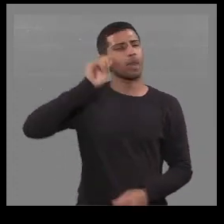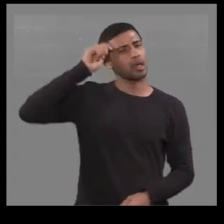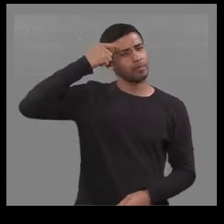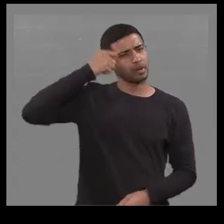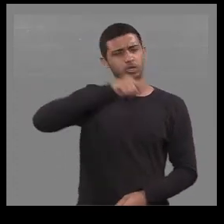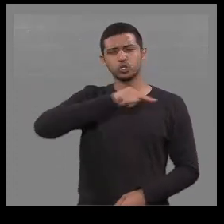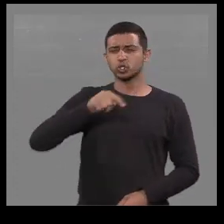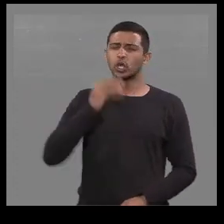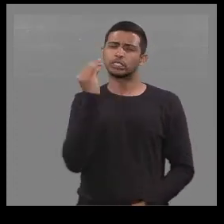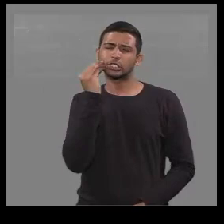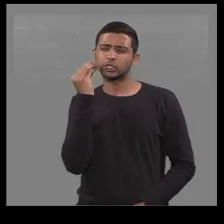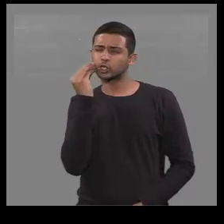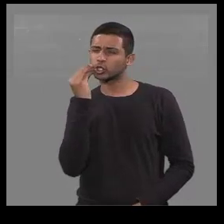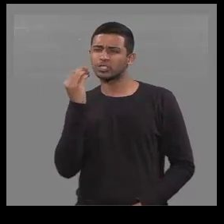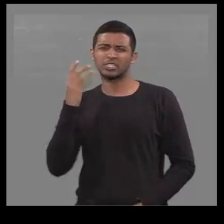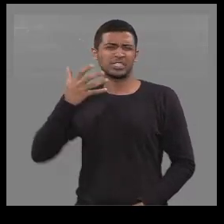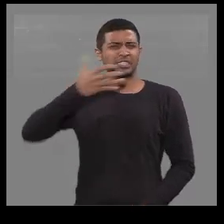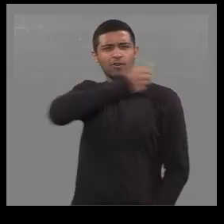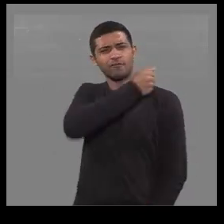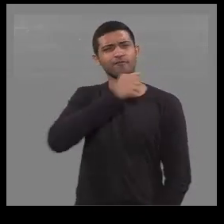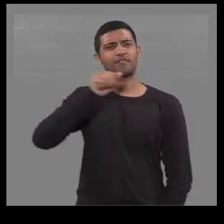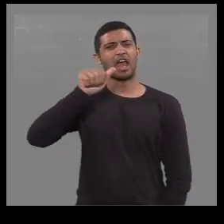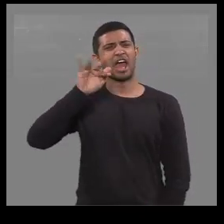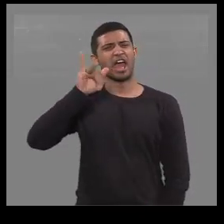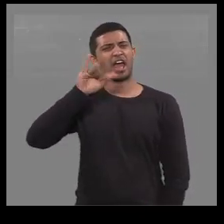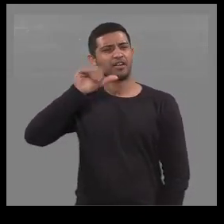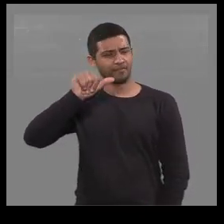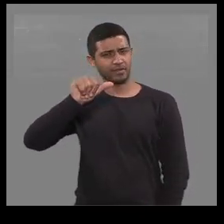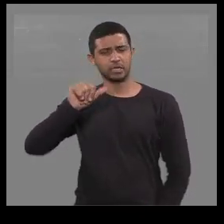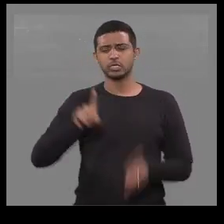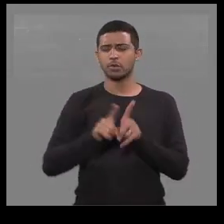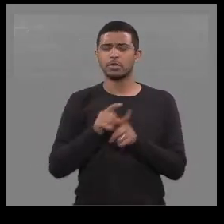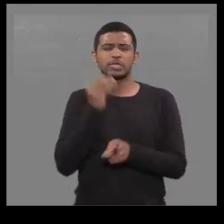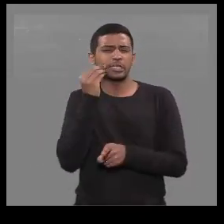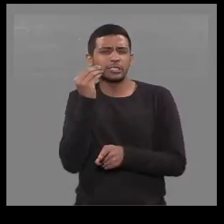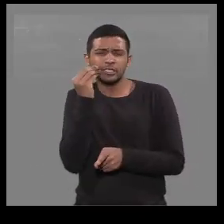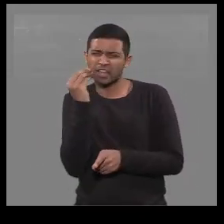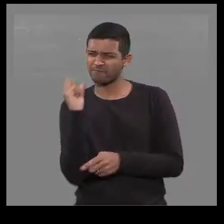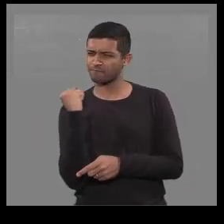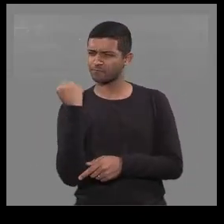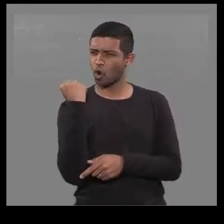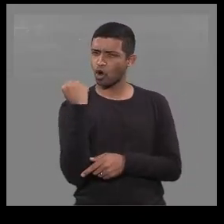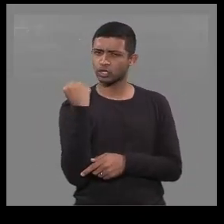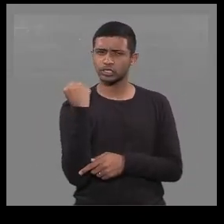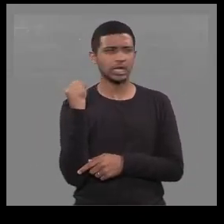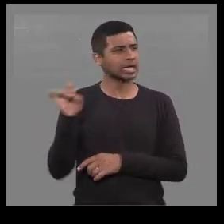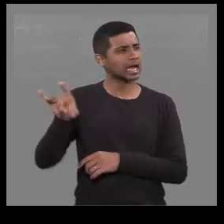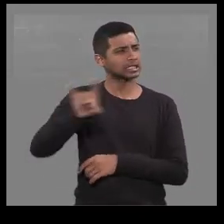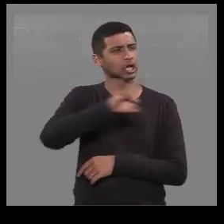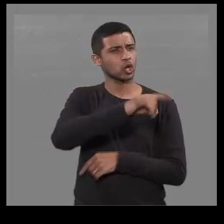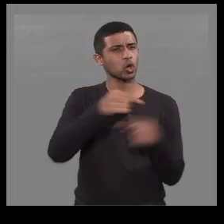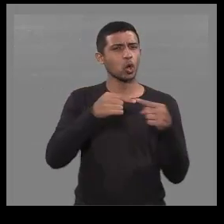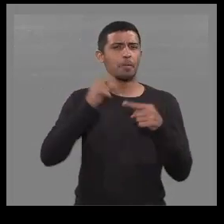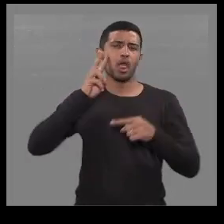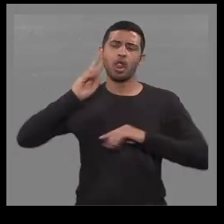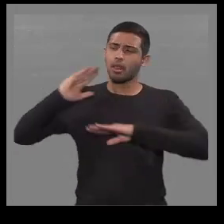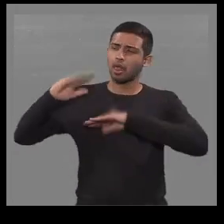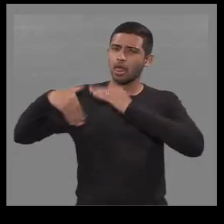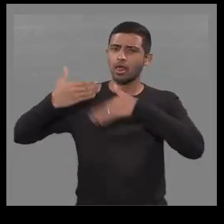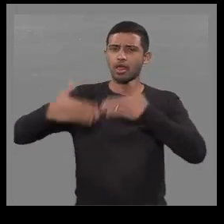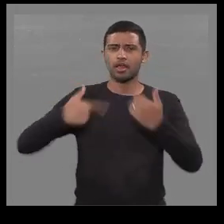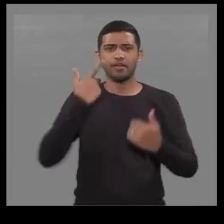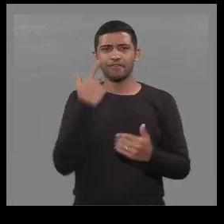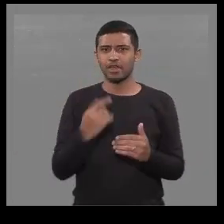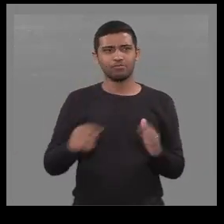pretas, né? Resgatando a África, resgatando esse poder, e é um poder